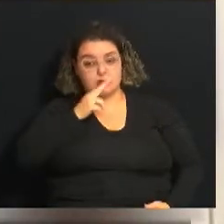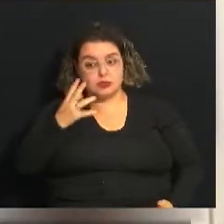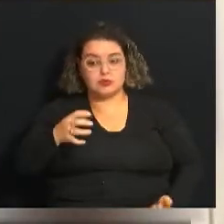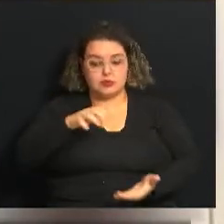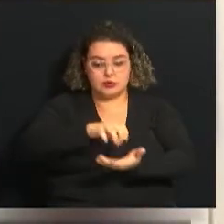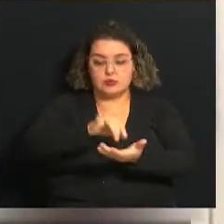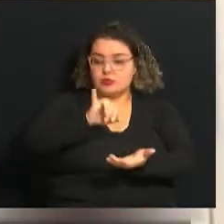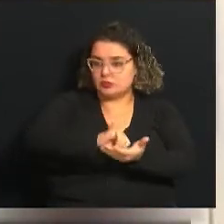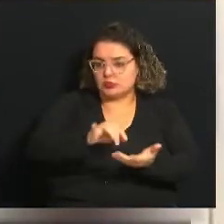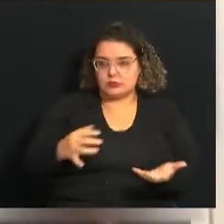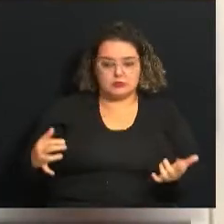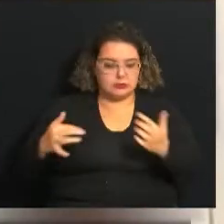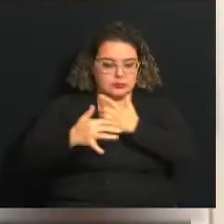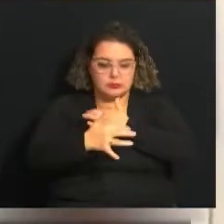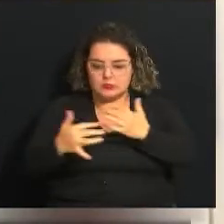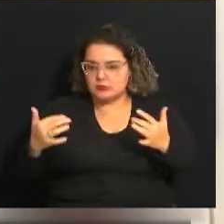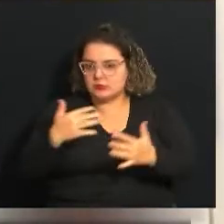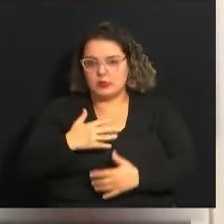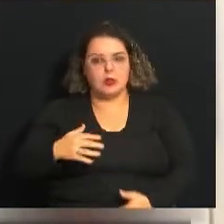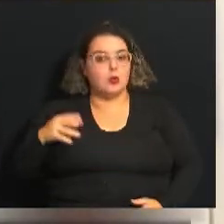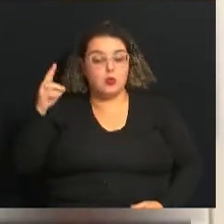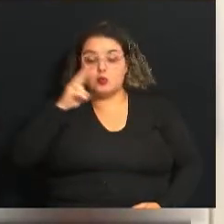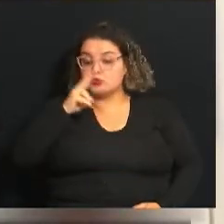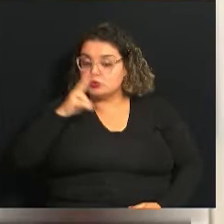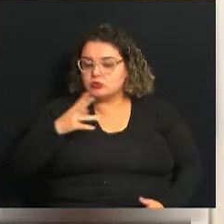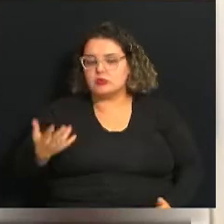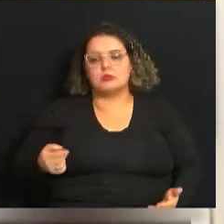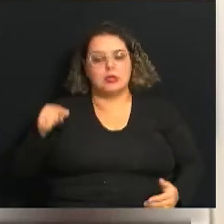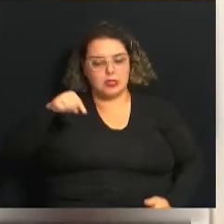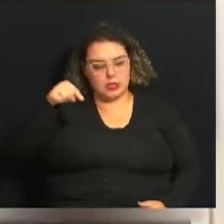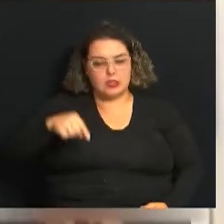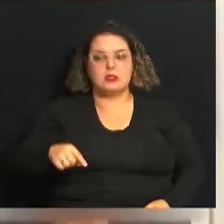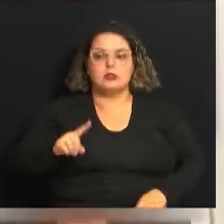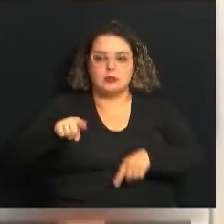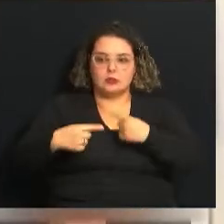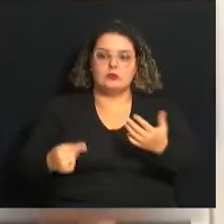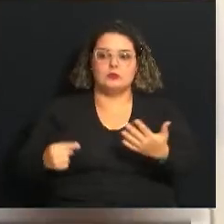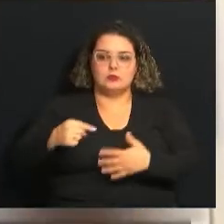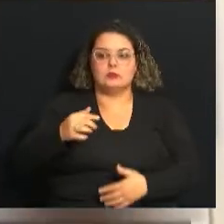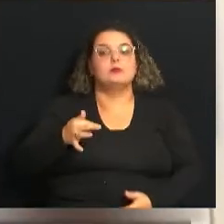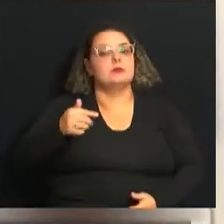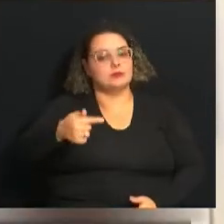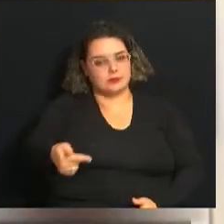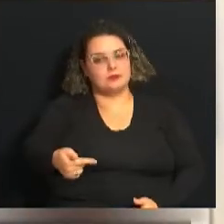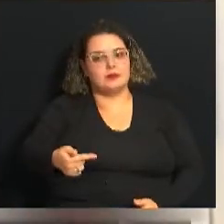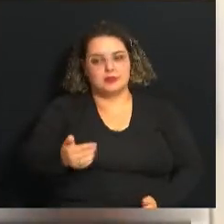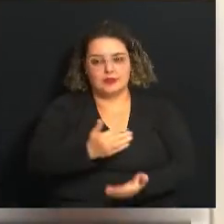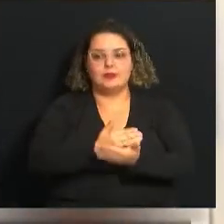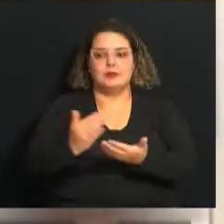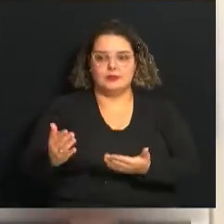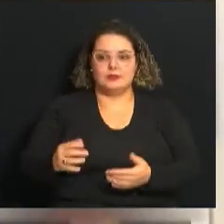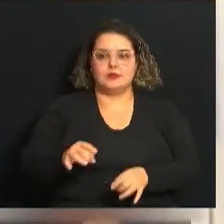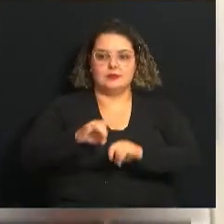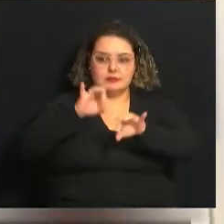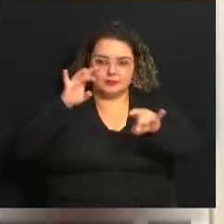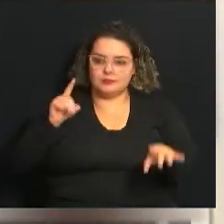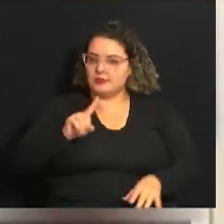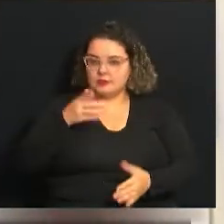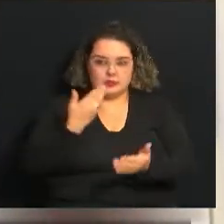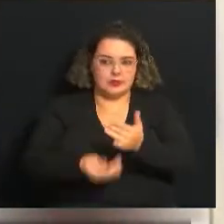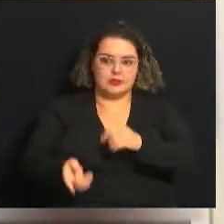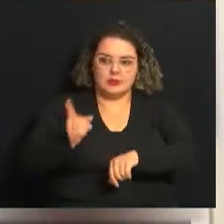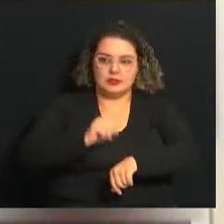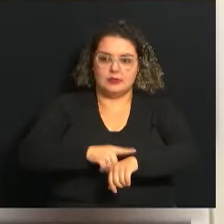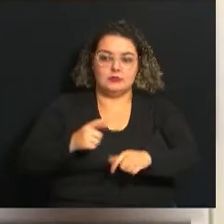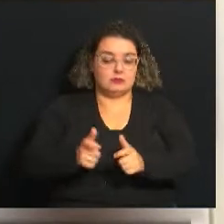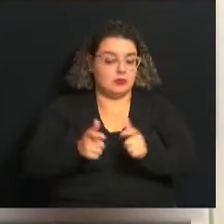colocar esse e outros itens, então é o que você falou, a partir de semana que vem começam as reuniões virtuais para a gente não perder tempo. E a